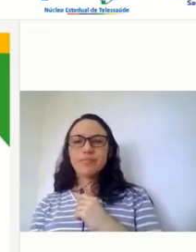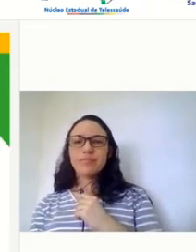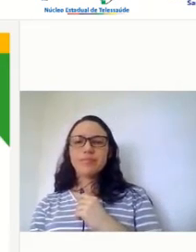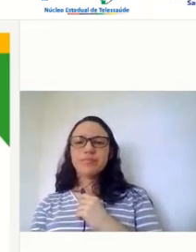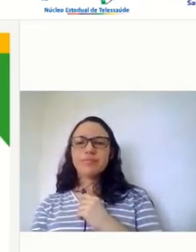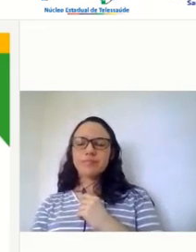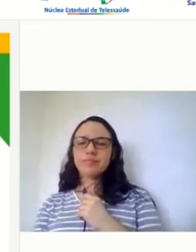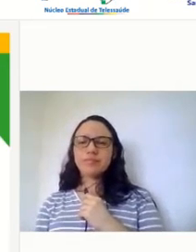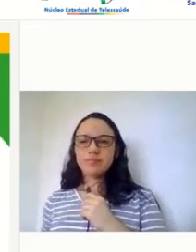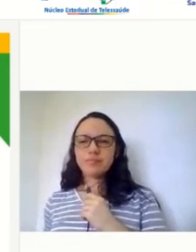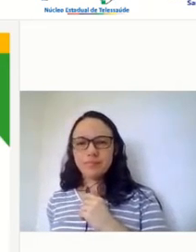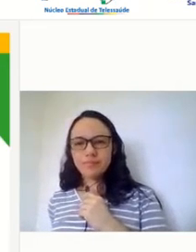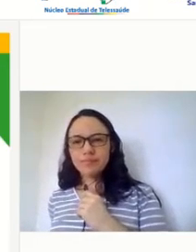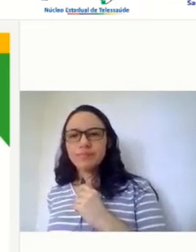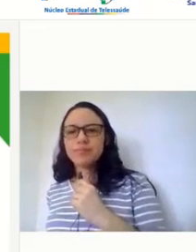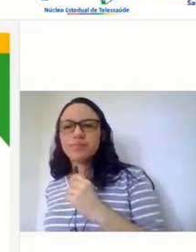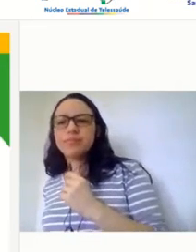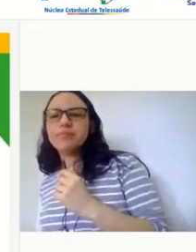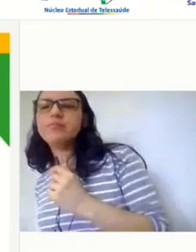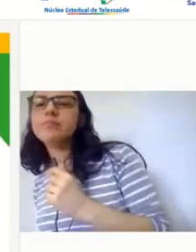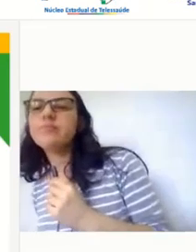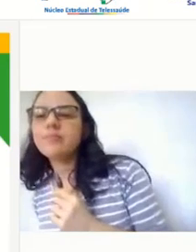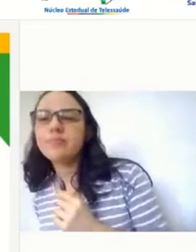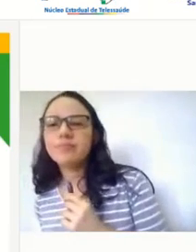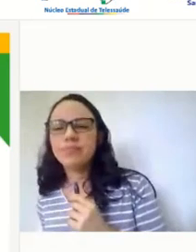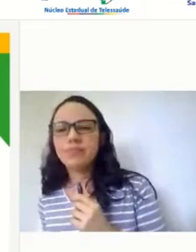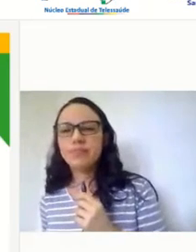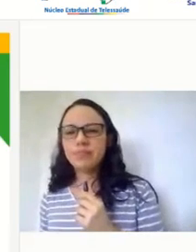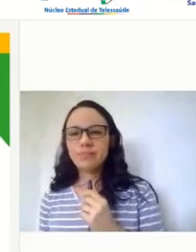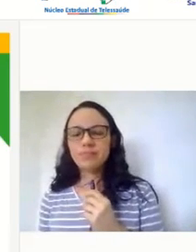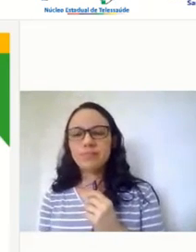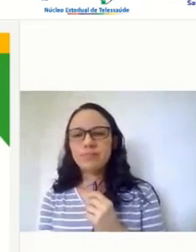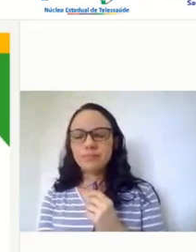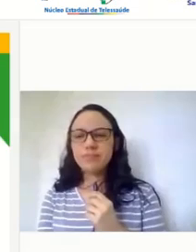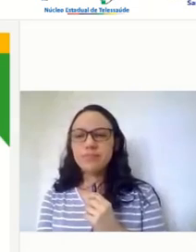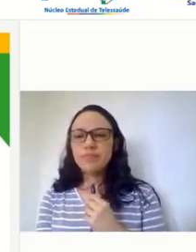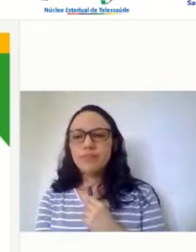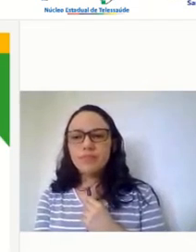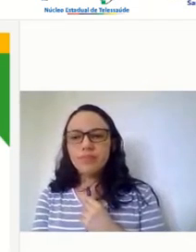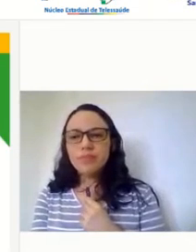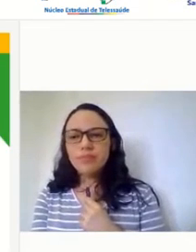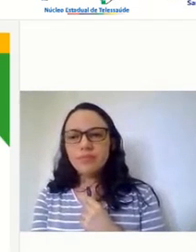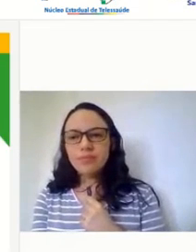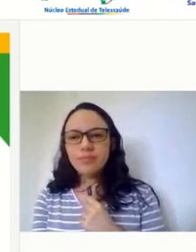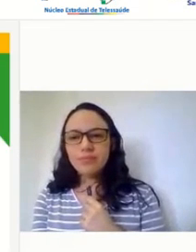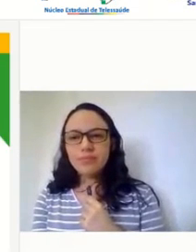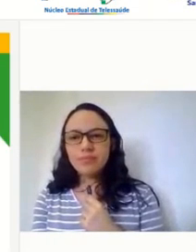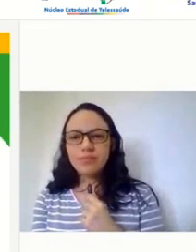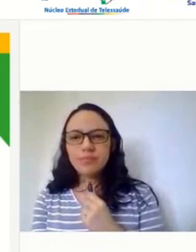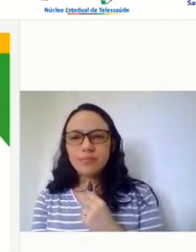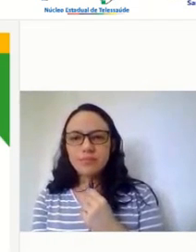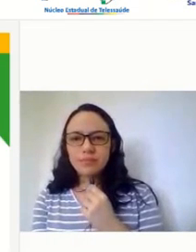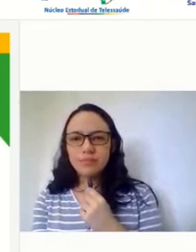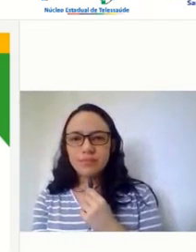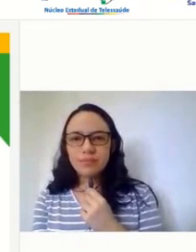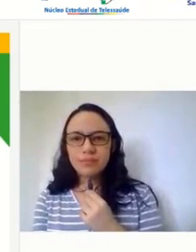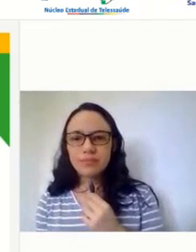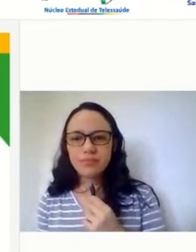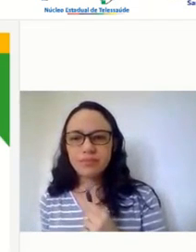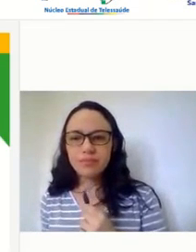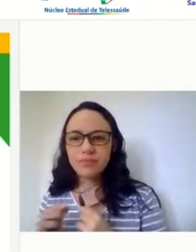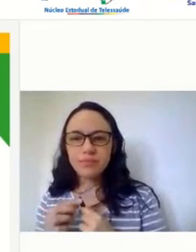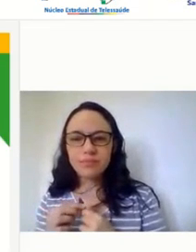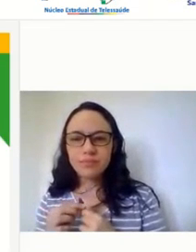identificada então além desse essa família de coronavírus ela foi